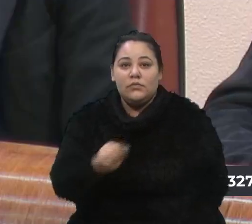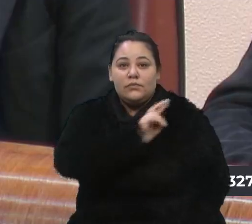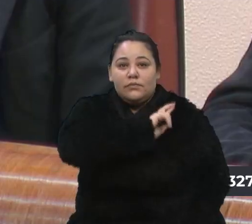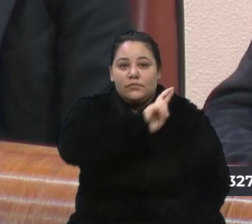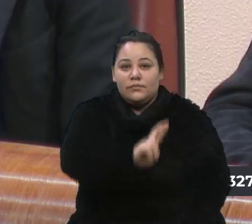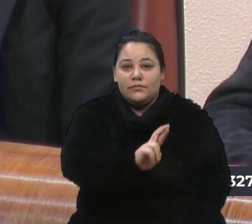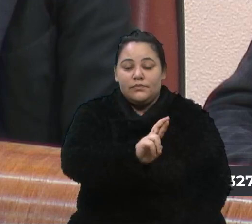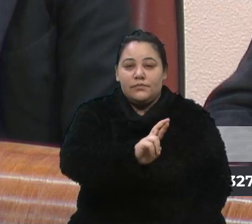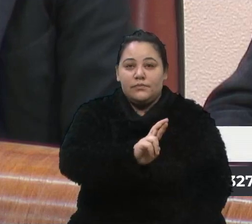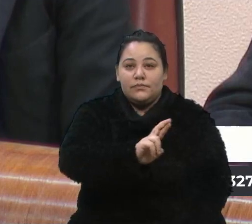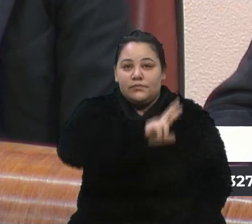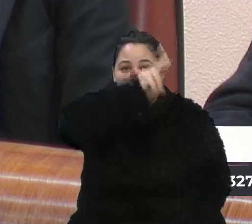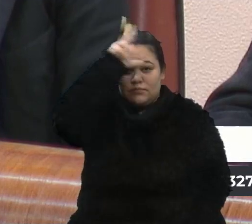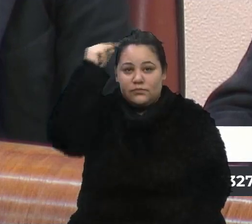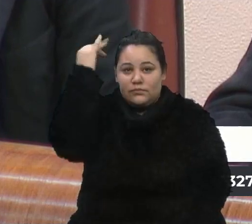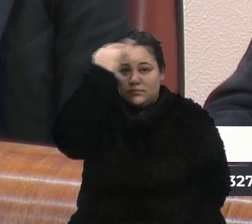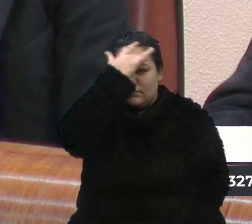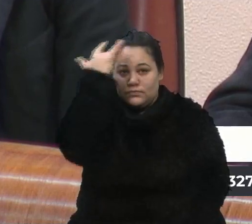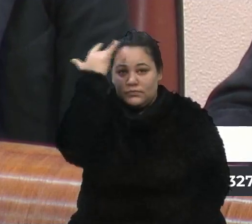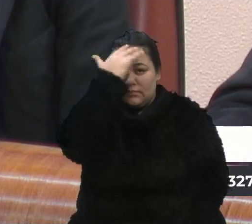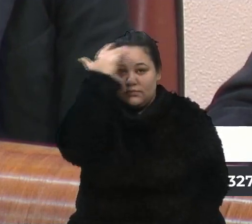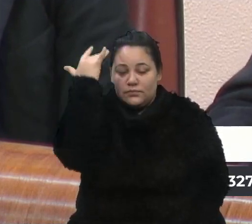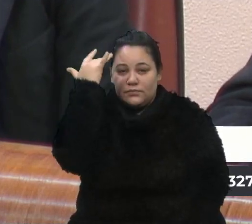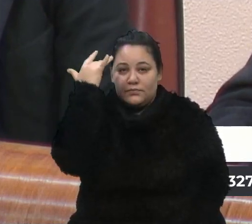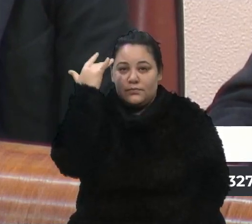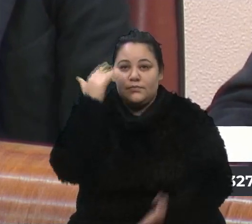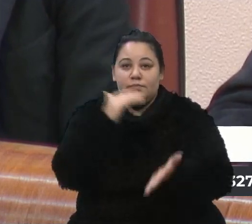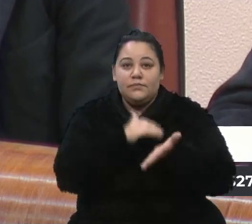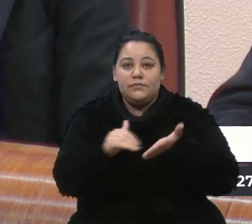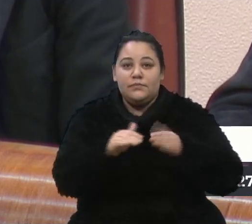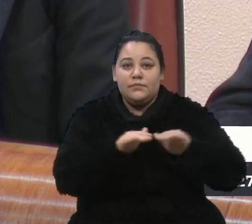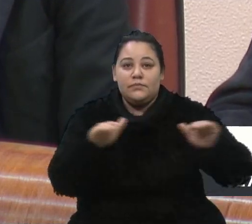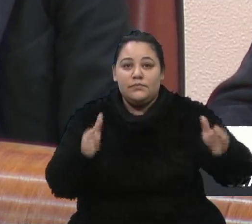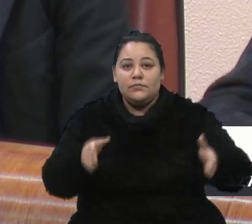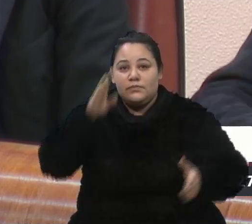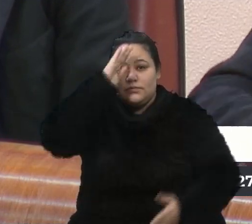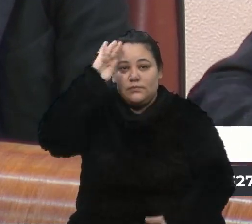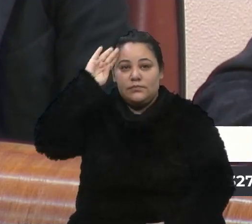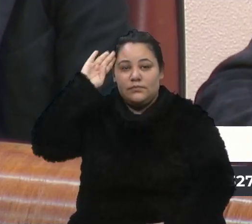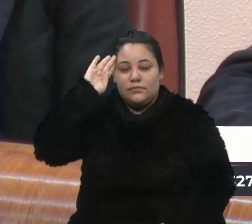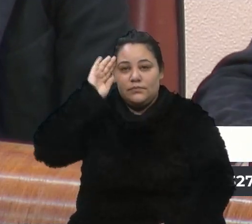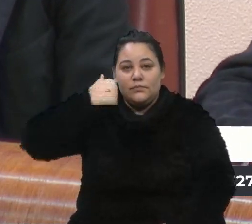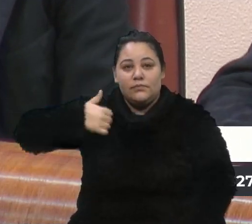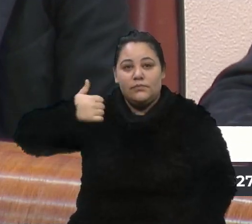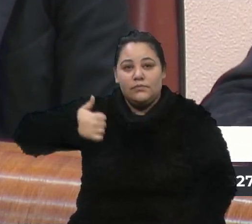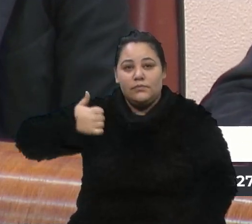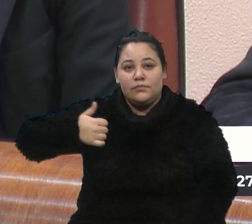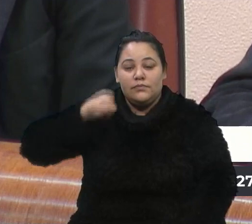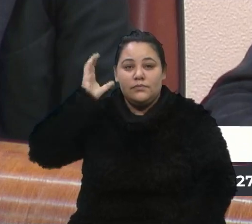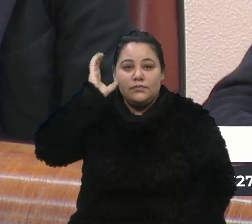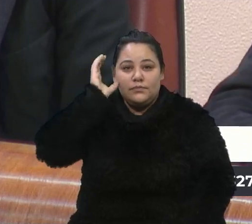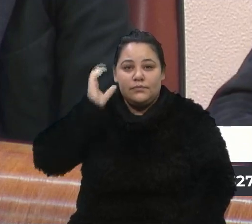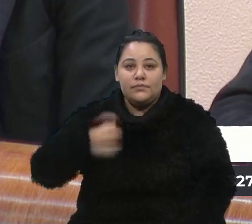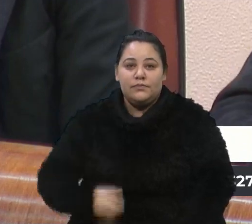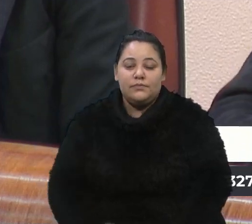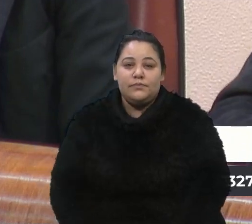municipal Adilode Domênico, secretário da mesa Adriano Bressan e o primeiro vice Cadore.